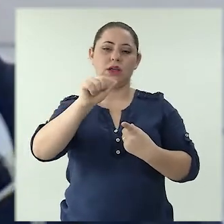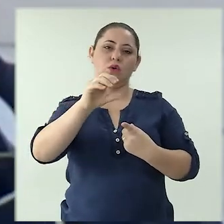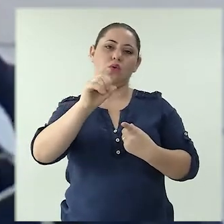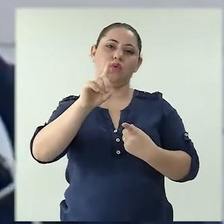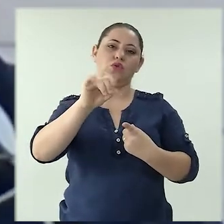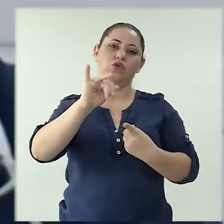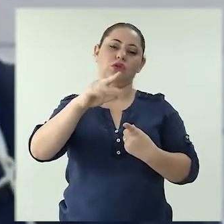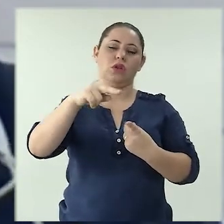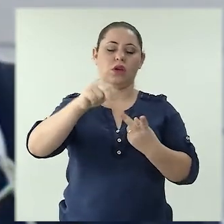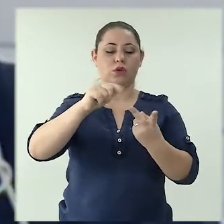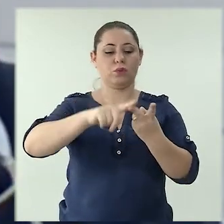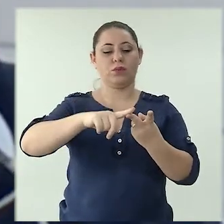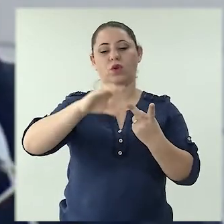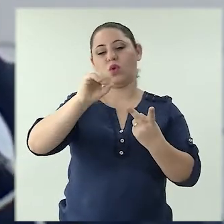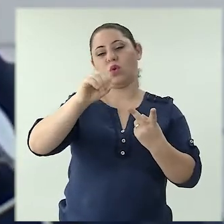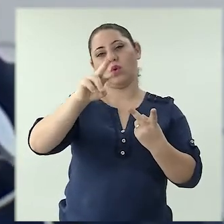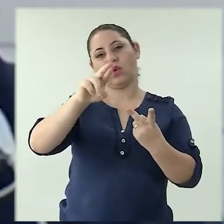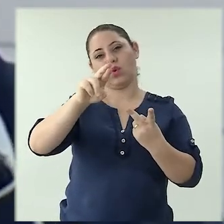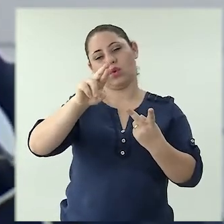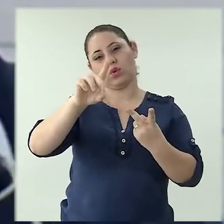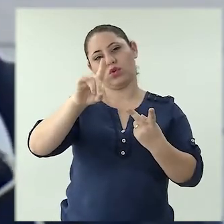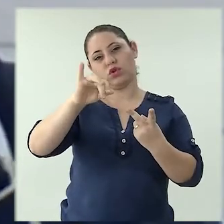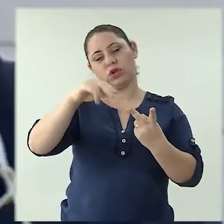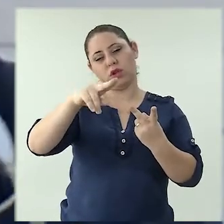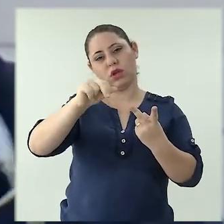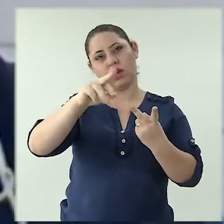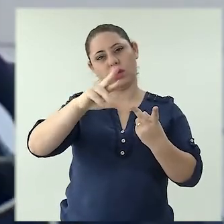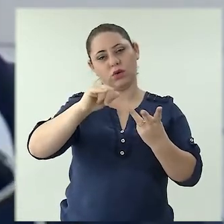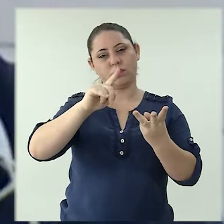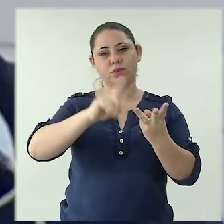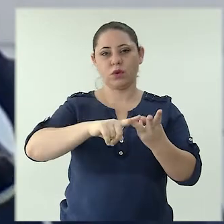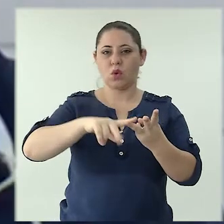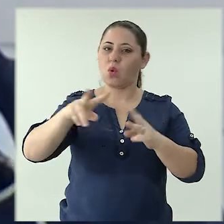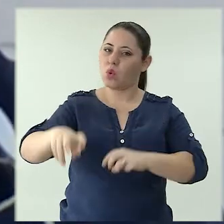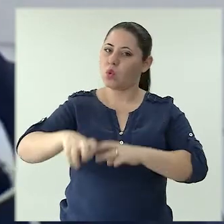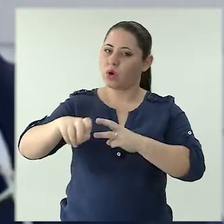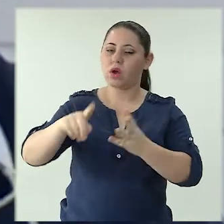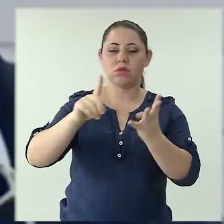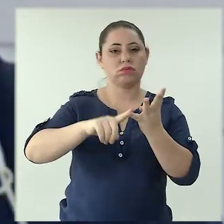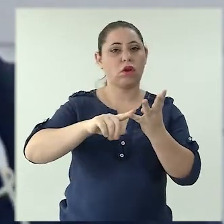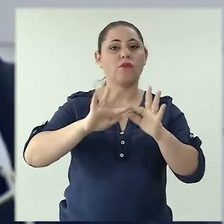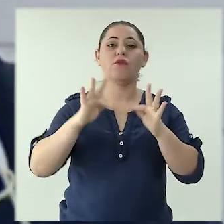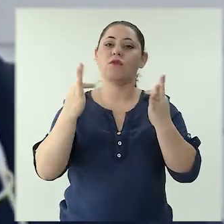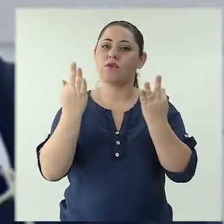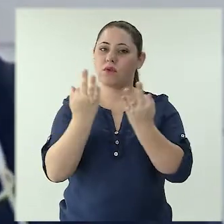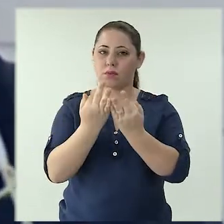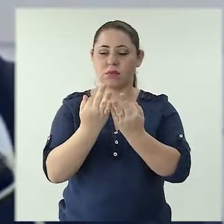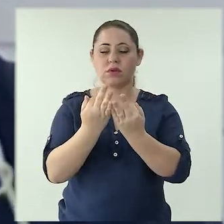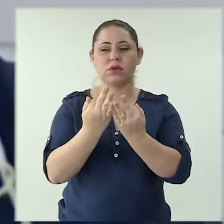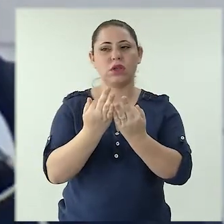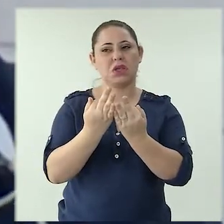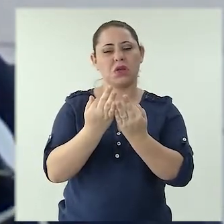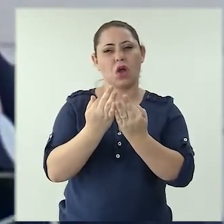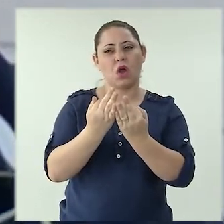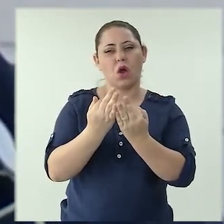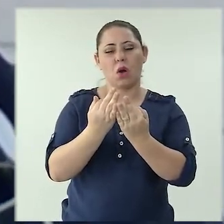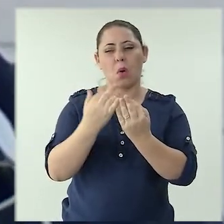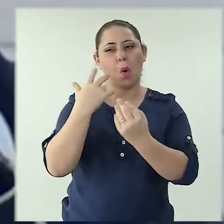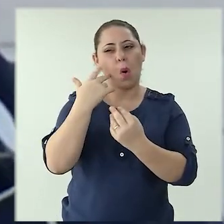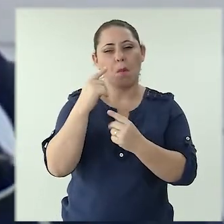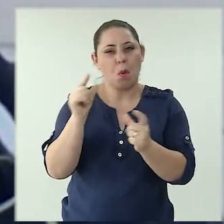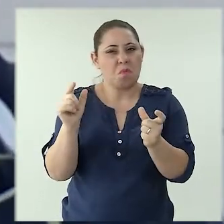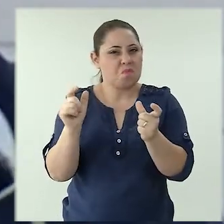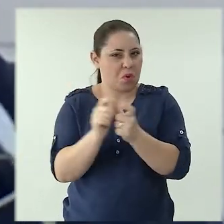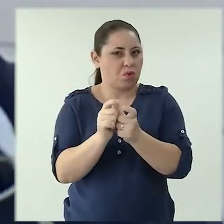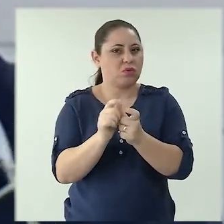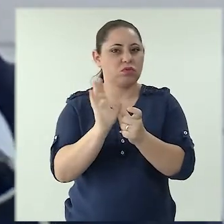extraordinário, uso capião ordinário, uso capião rural, e também existe o uso capião familiar, que é pouco comum.